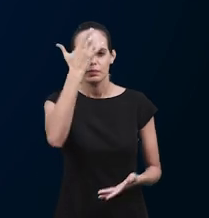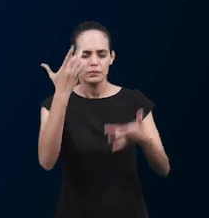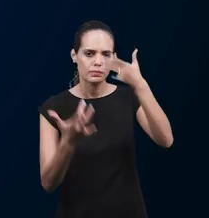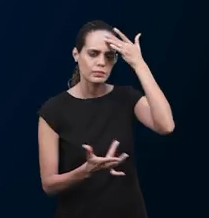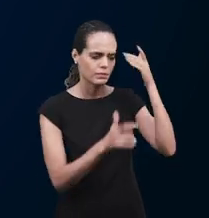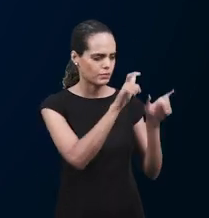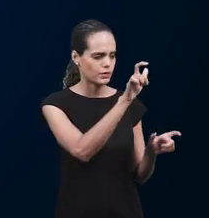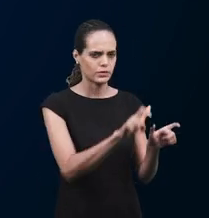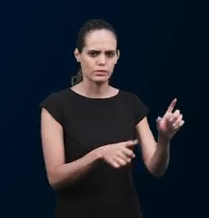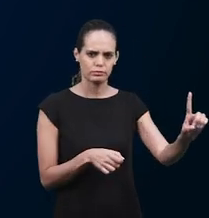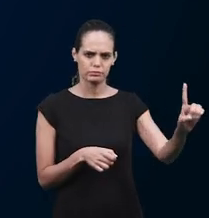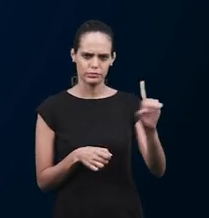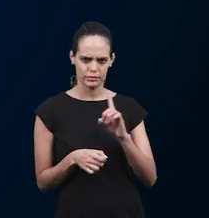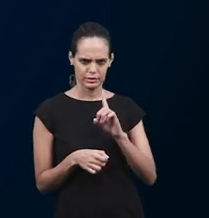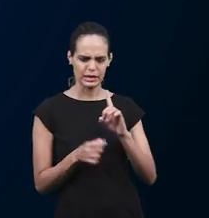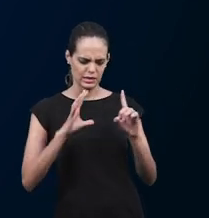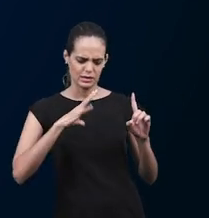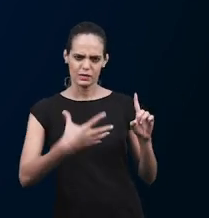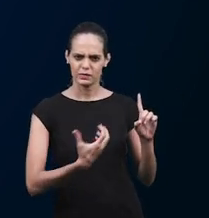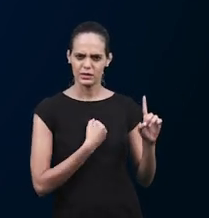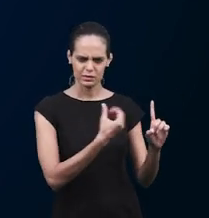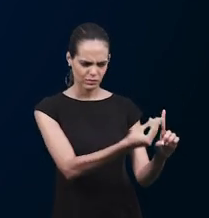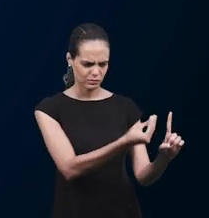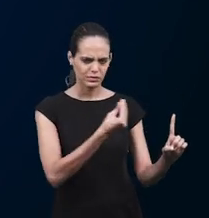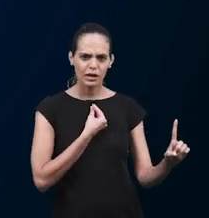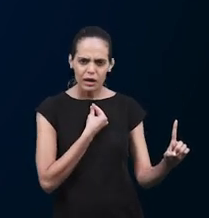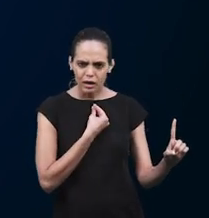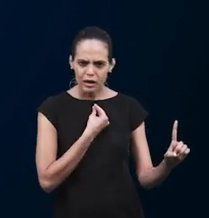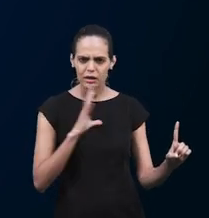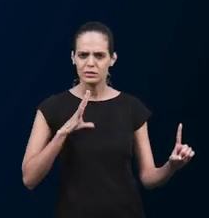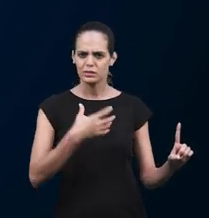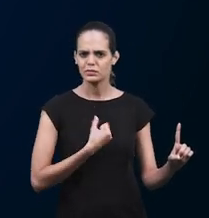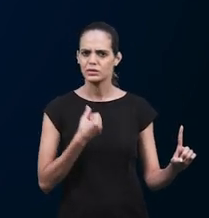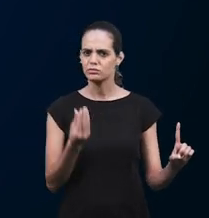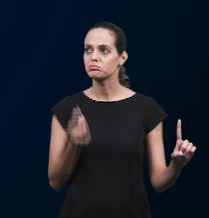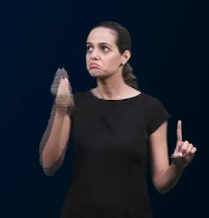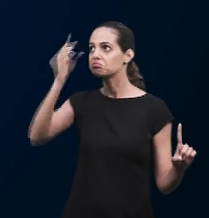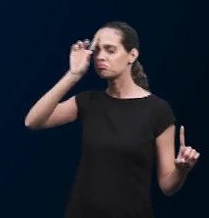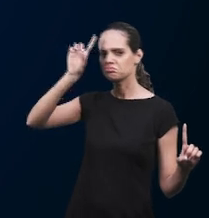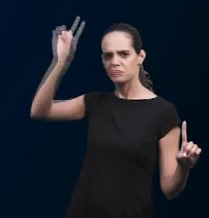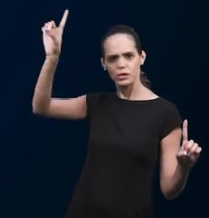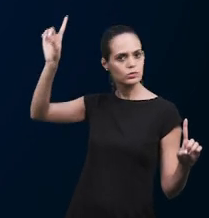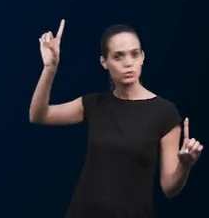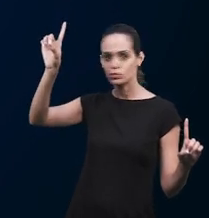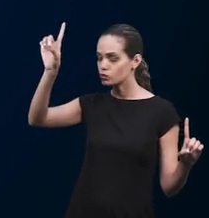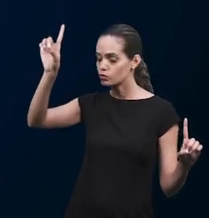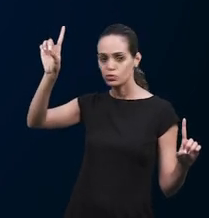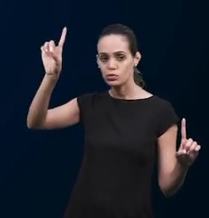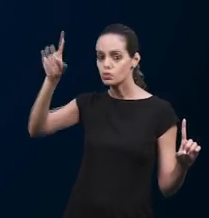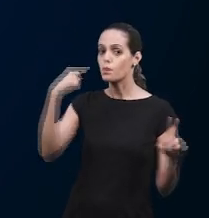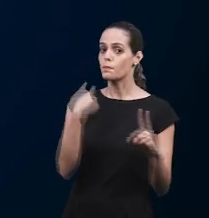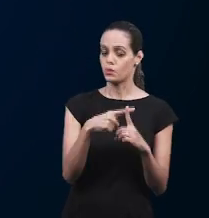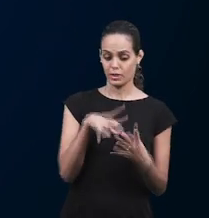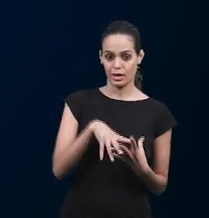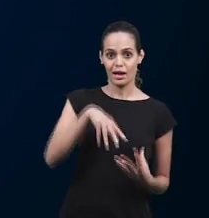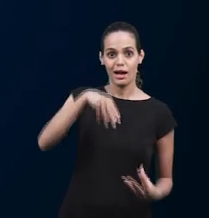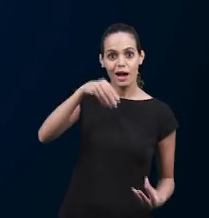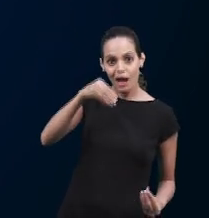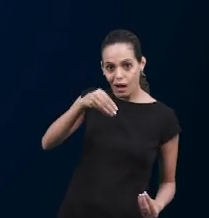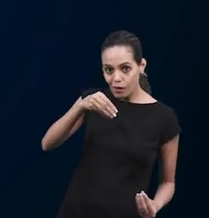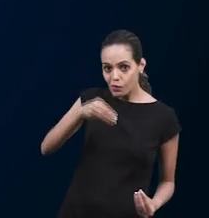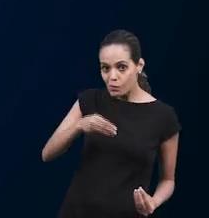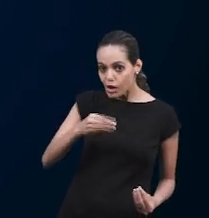de modo algum, pode remir a seu irmão ou dar a Deus resgate por ele, pois a redenção da sua